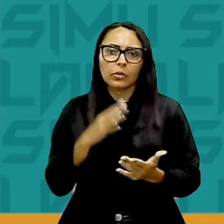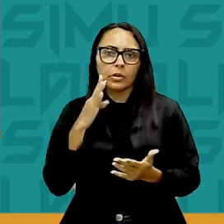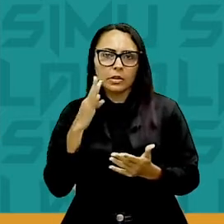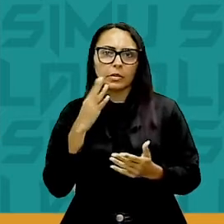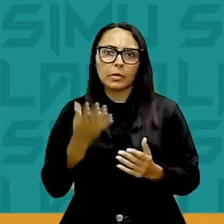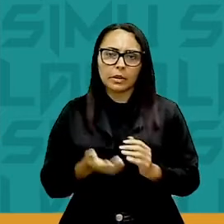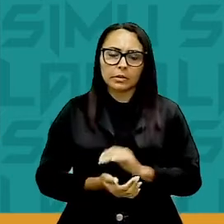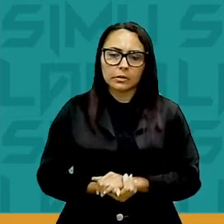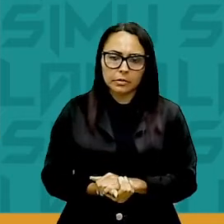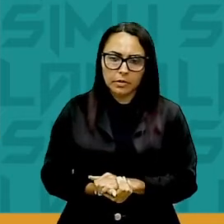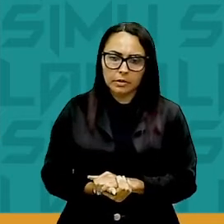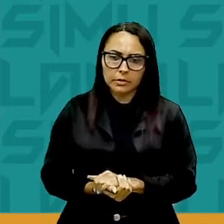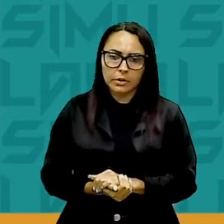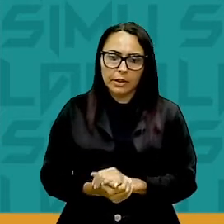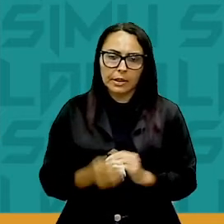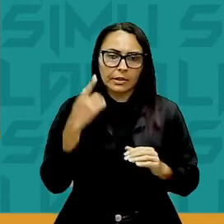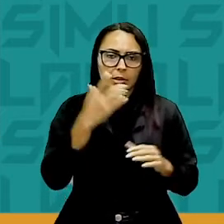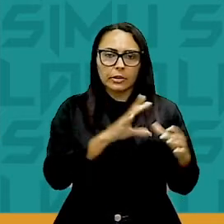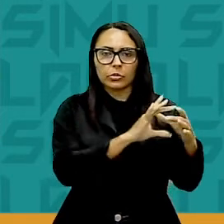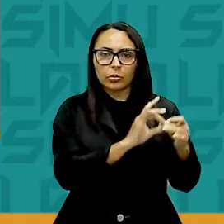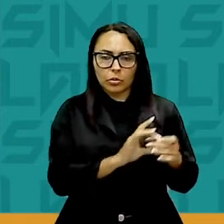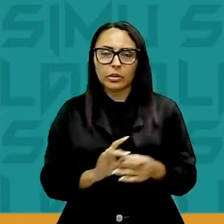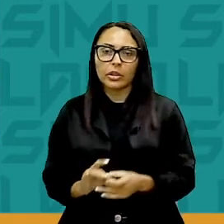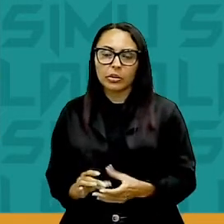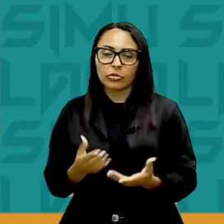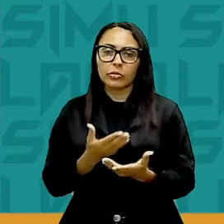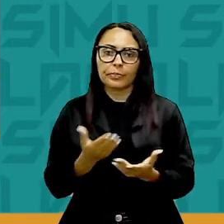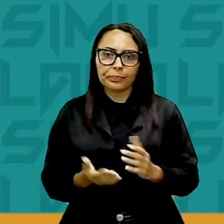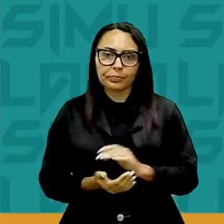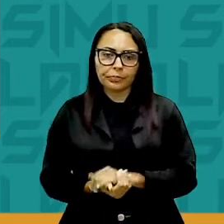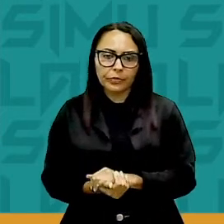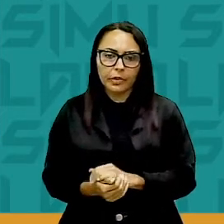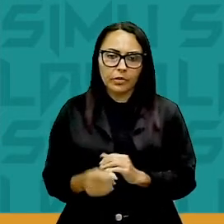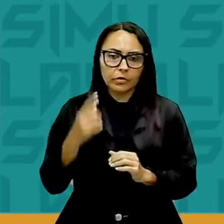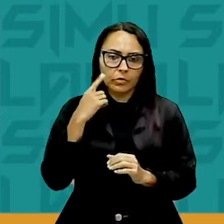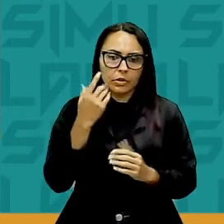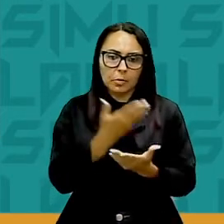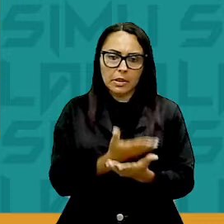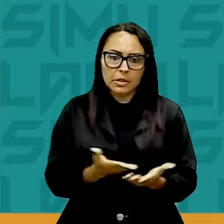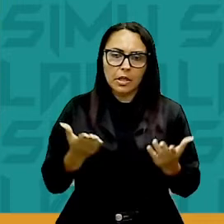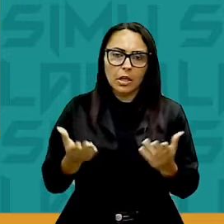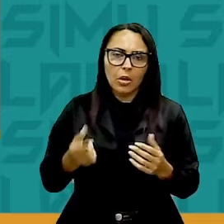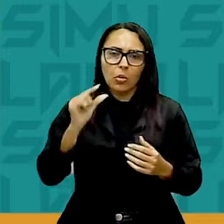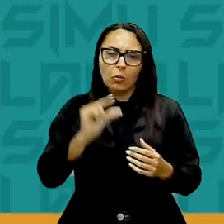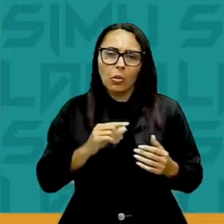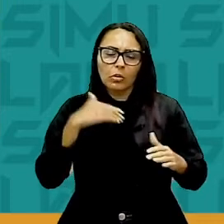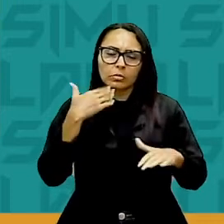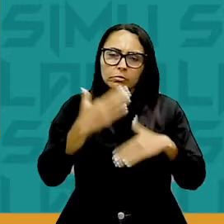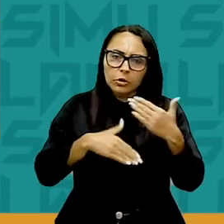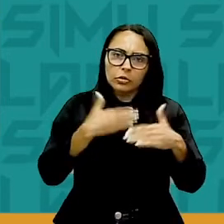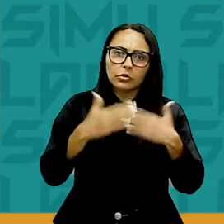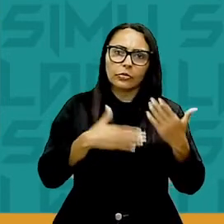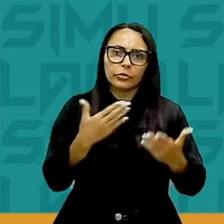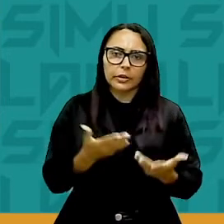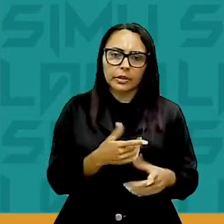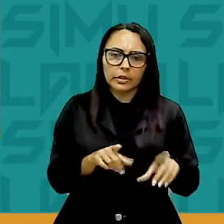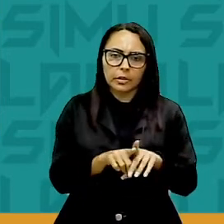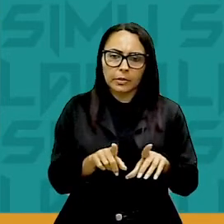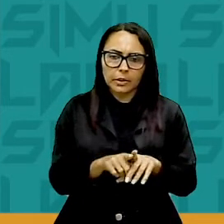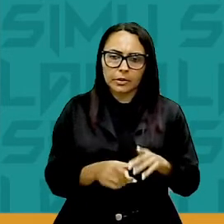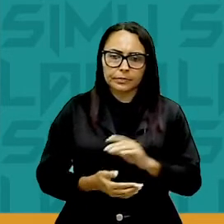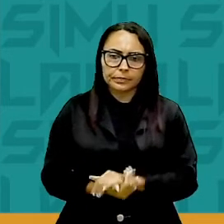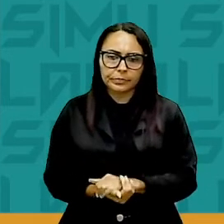conhecimento, dentro do contexto da filosofia, vai ser comum você passar um pouquinho nessa filosofia medieval ali